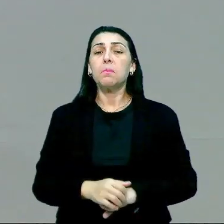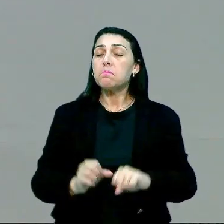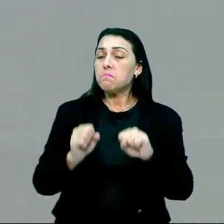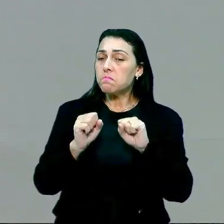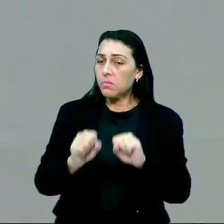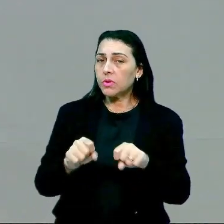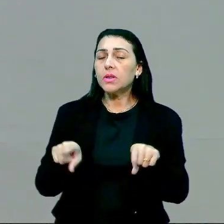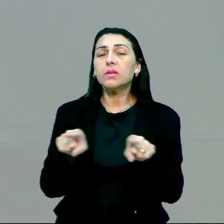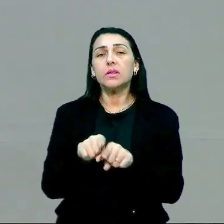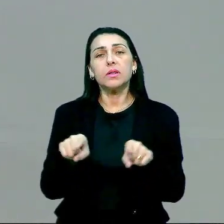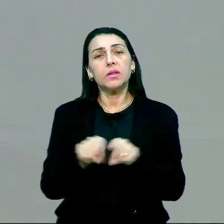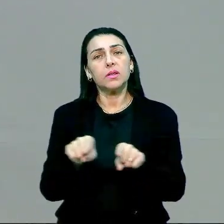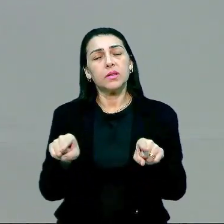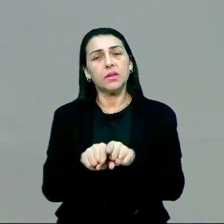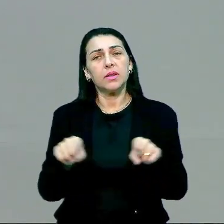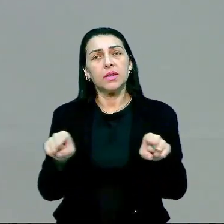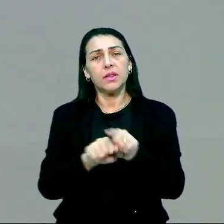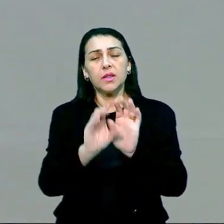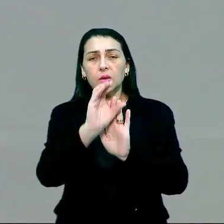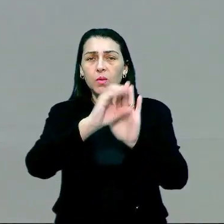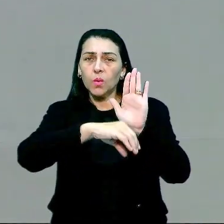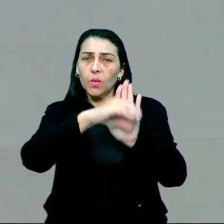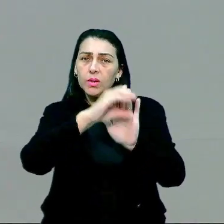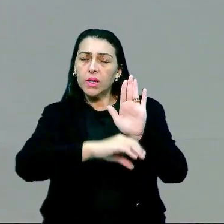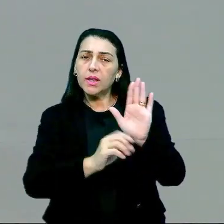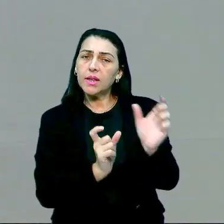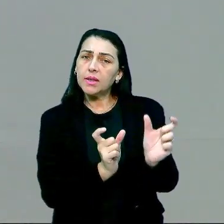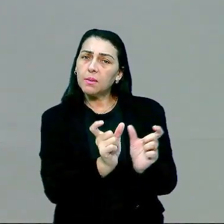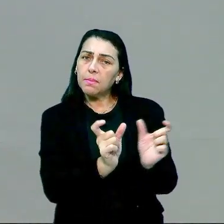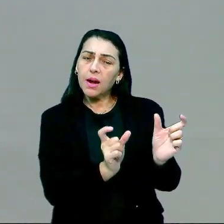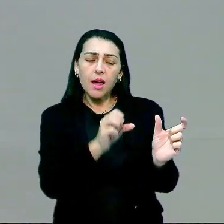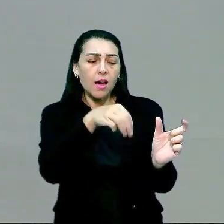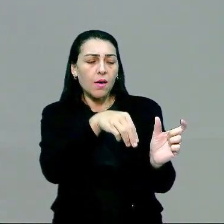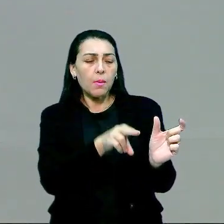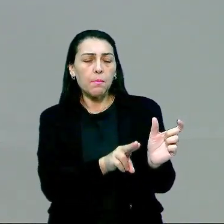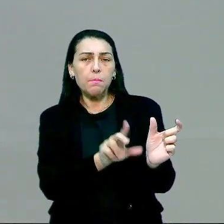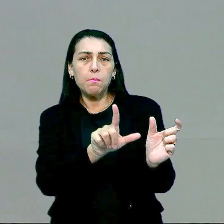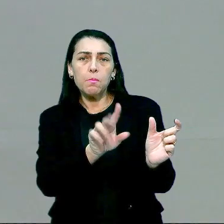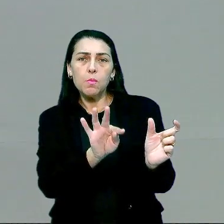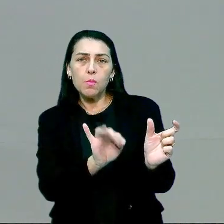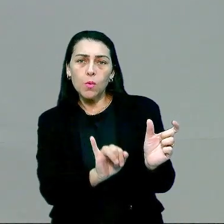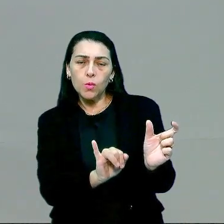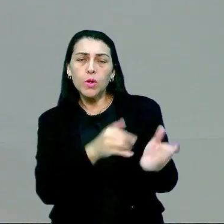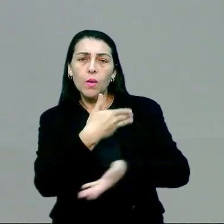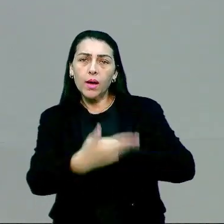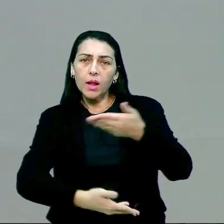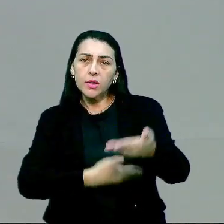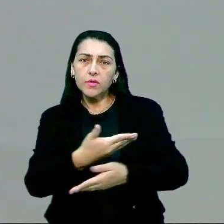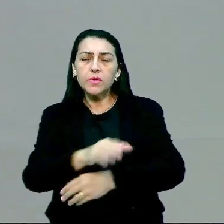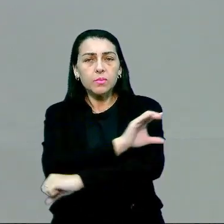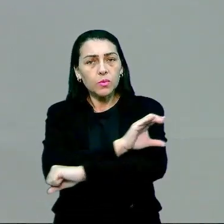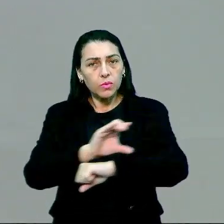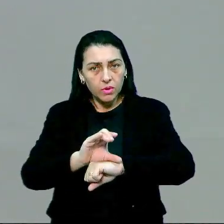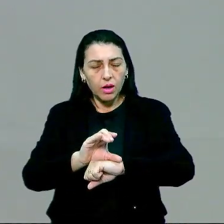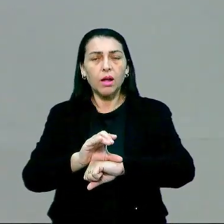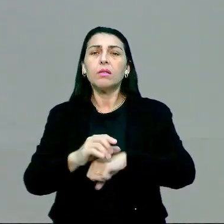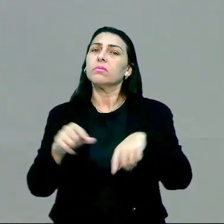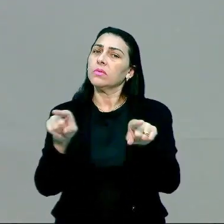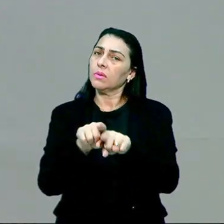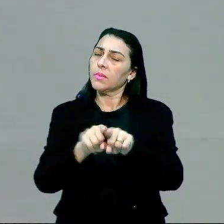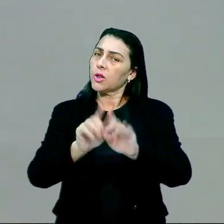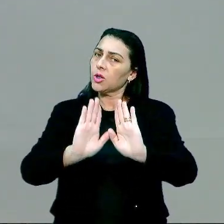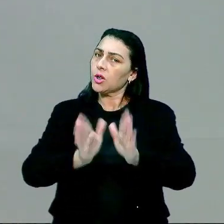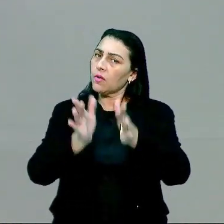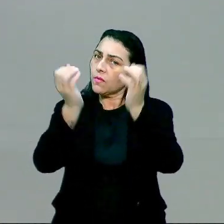Podemos articular esse conceito, essa palavra multiculturalismo ao de relativismo cultural, que também já